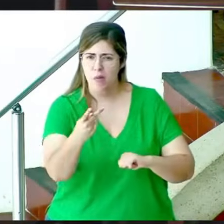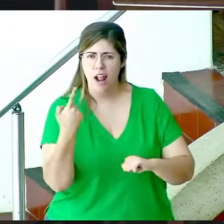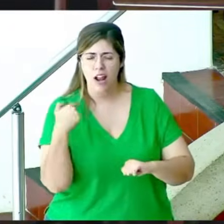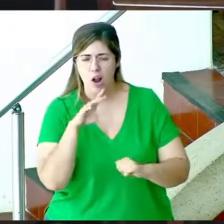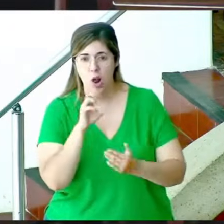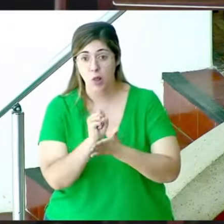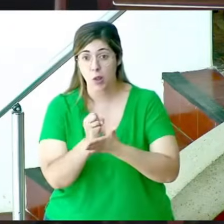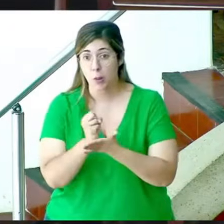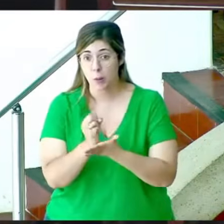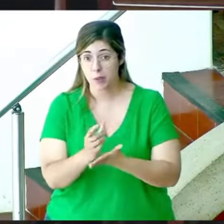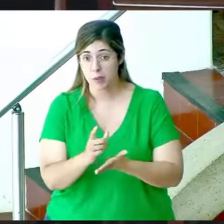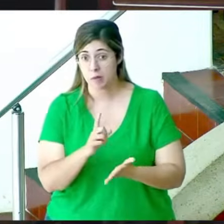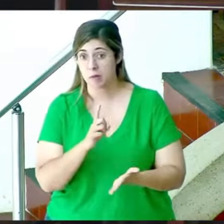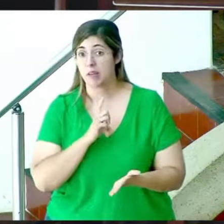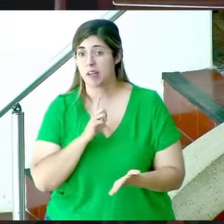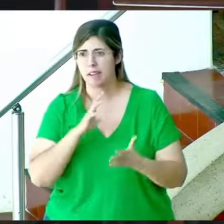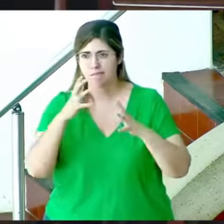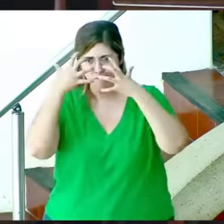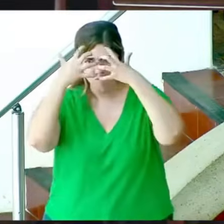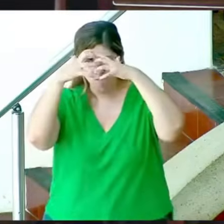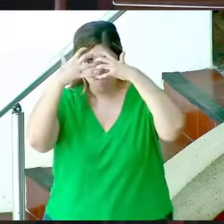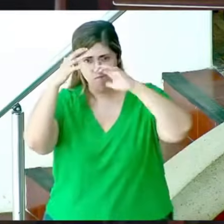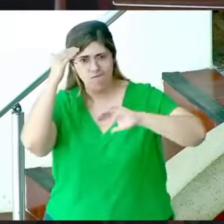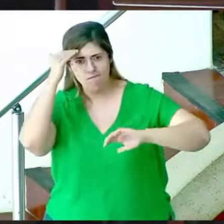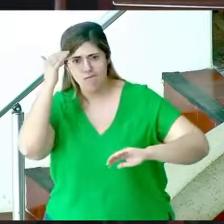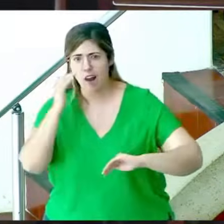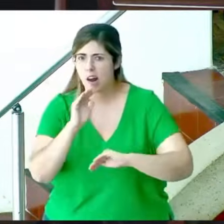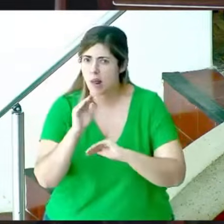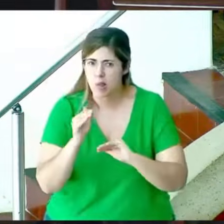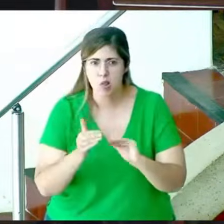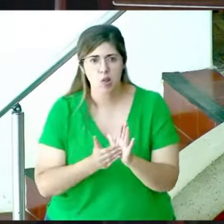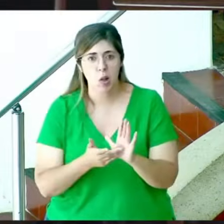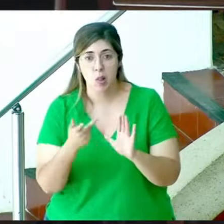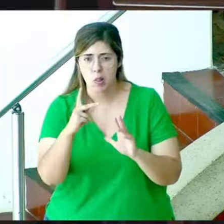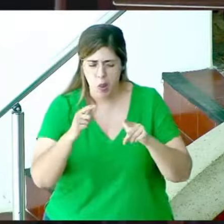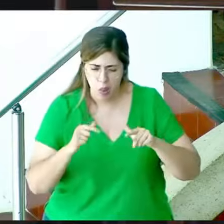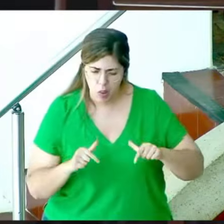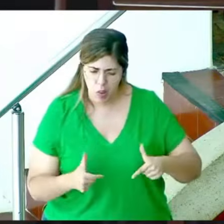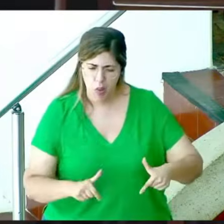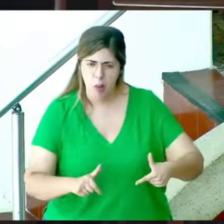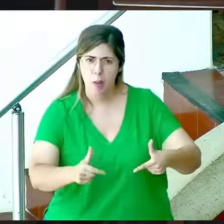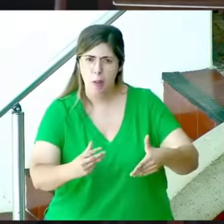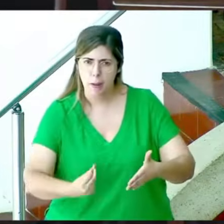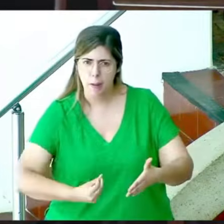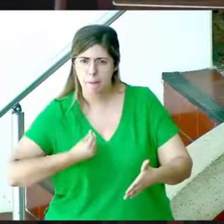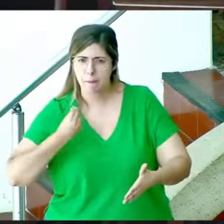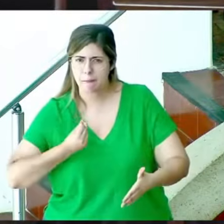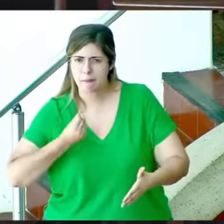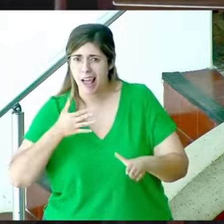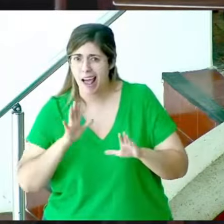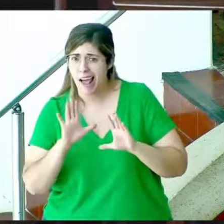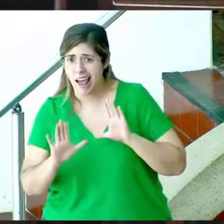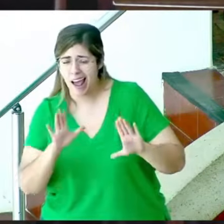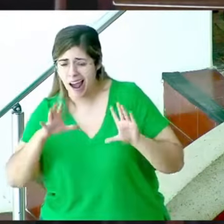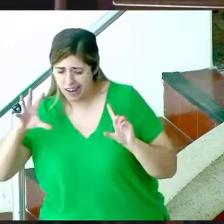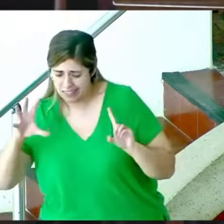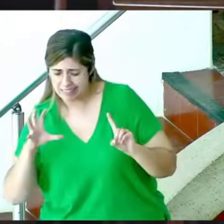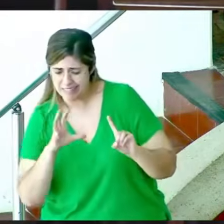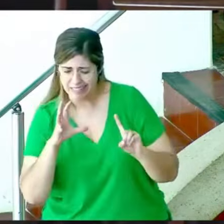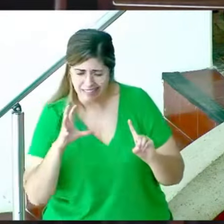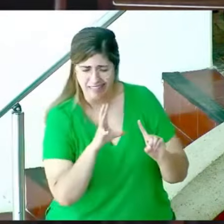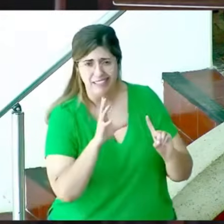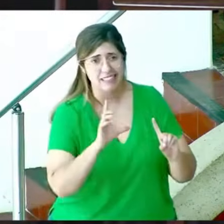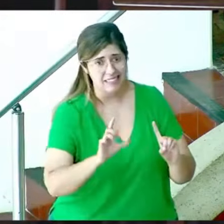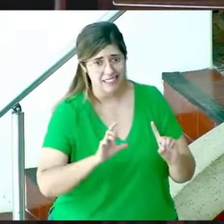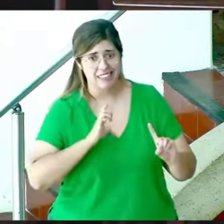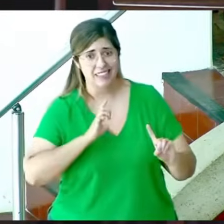sobriedade, entendimento para isso. Em meio às lutas da vida de vocês, em meio aos ataques à fé de vocês, vocês vão precisar de sobriedade